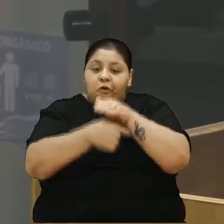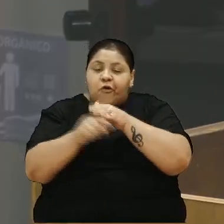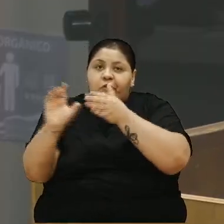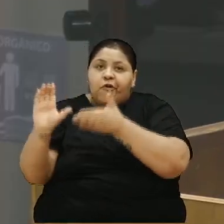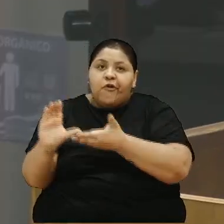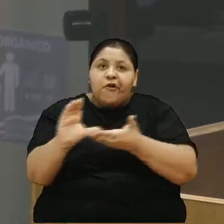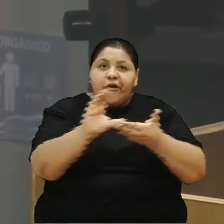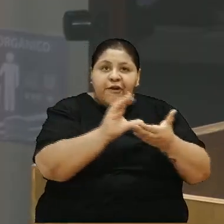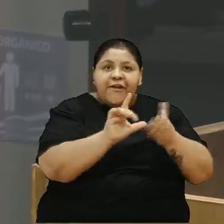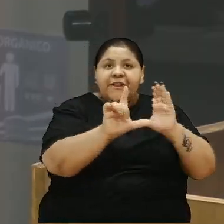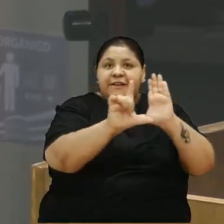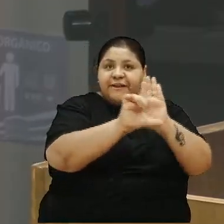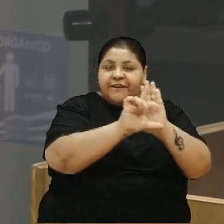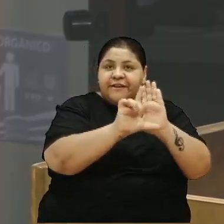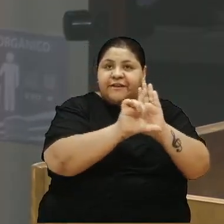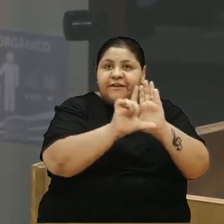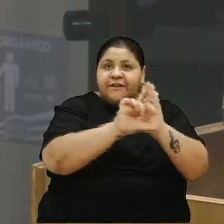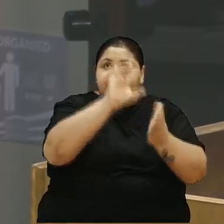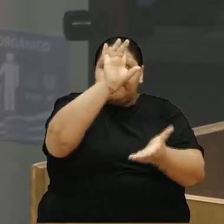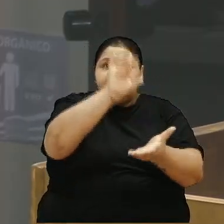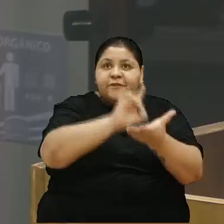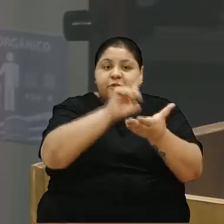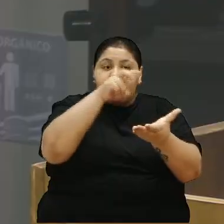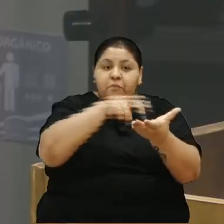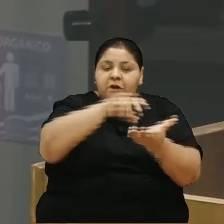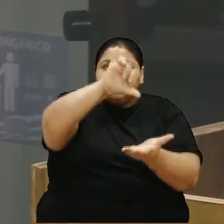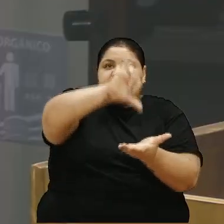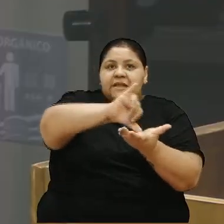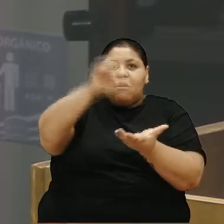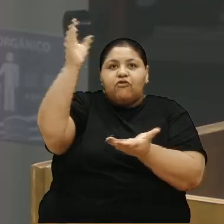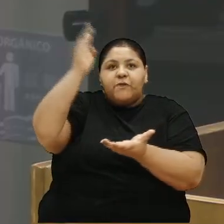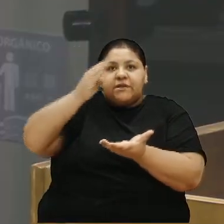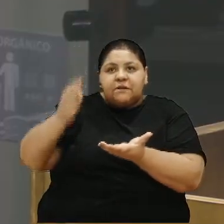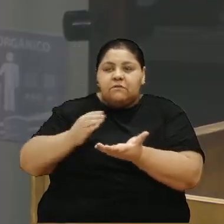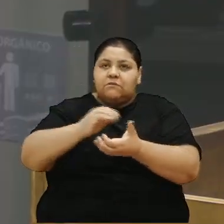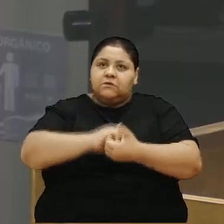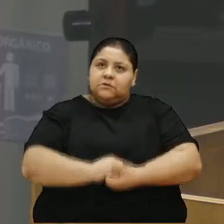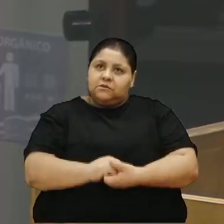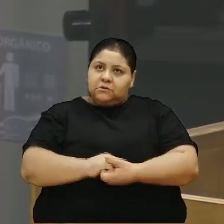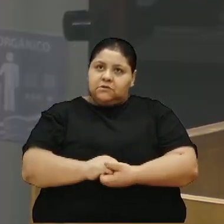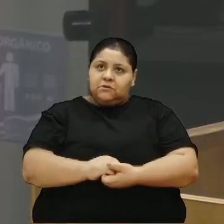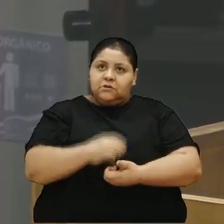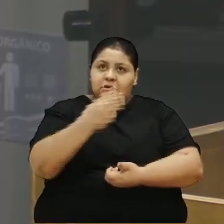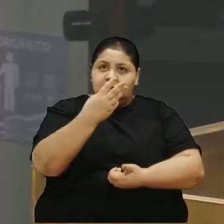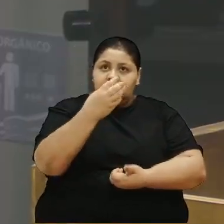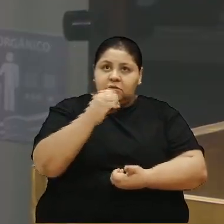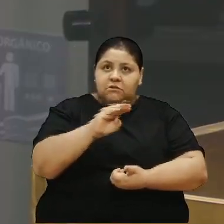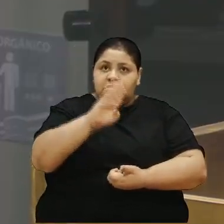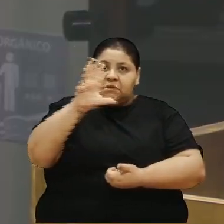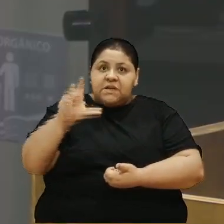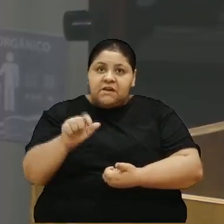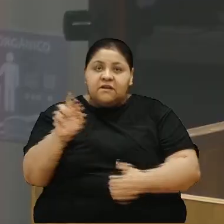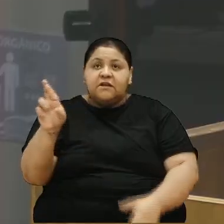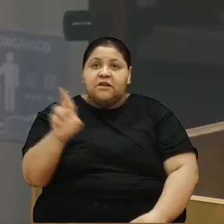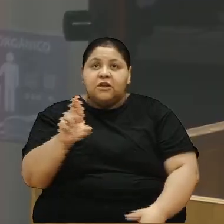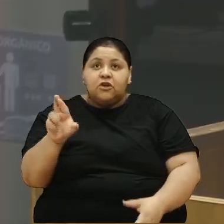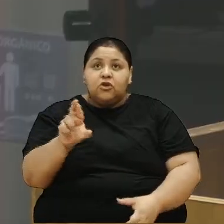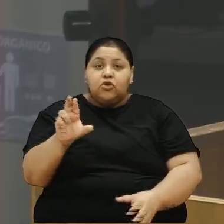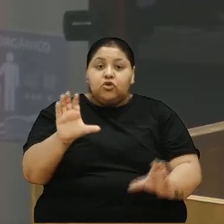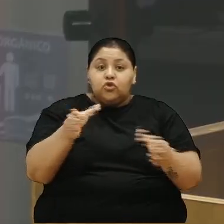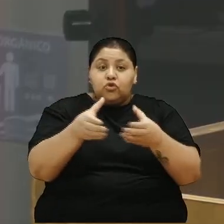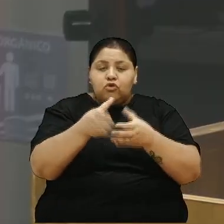investimentos legais registrados no Banco Central do Brasil. 30 bilhões de reais do crime